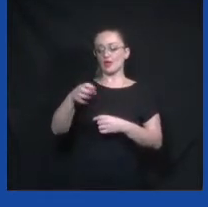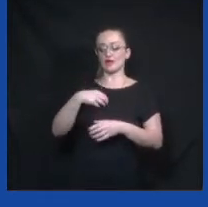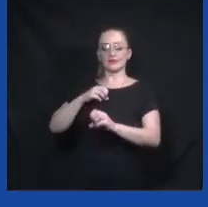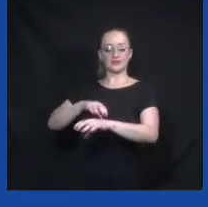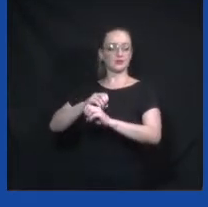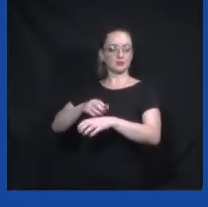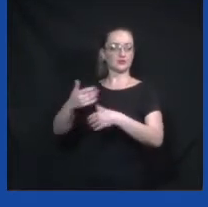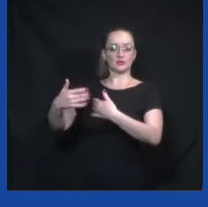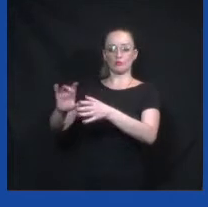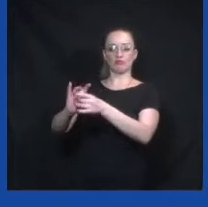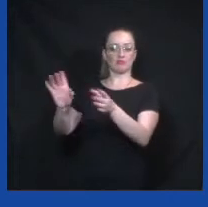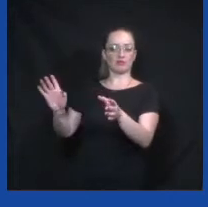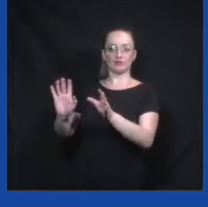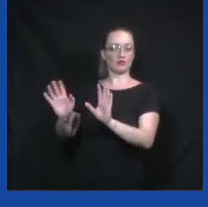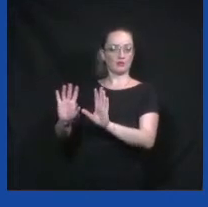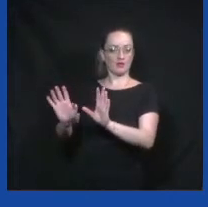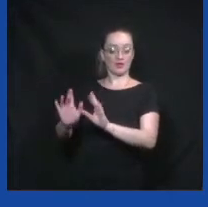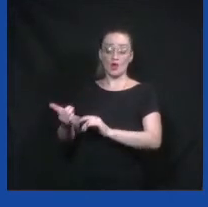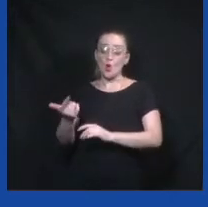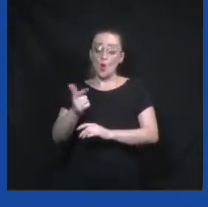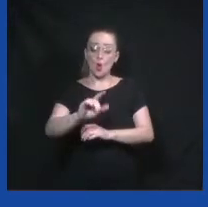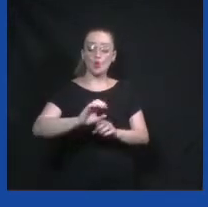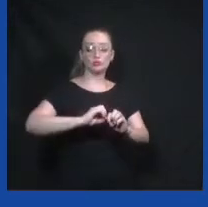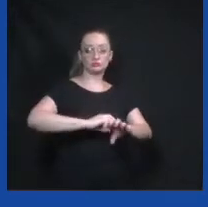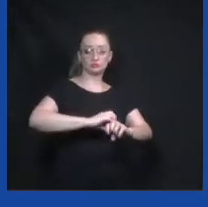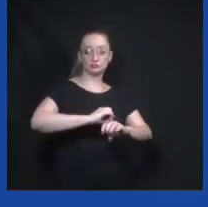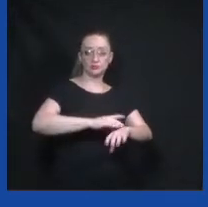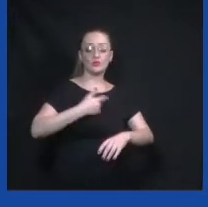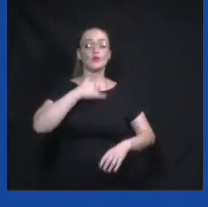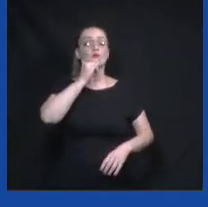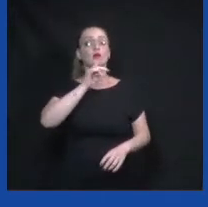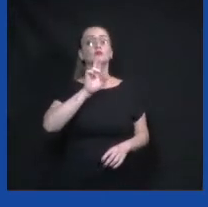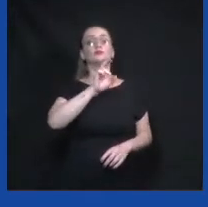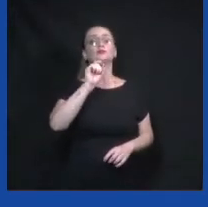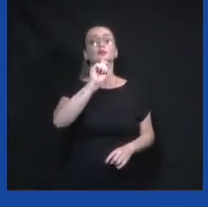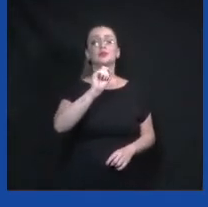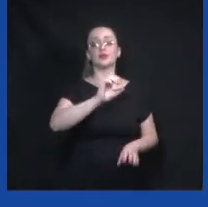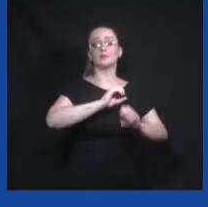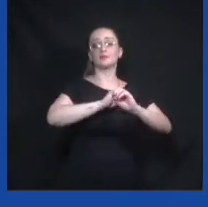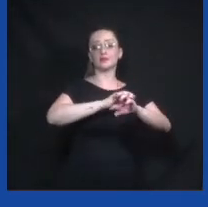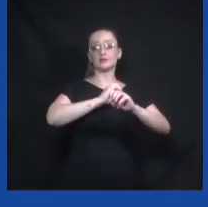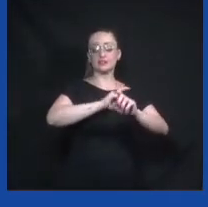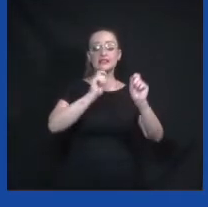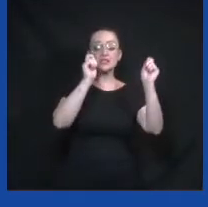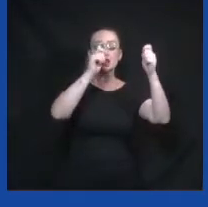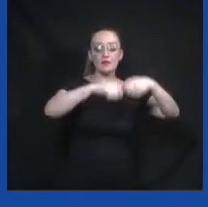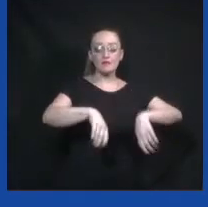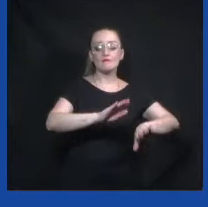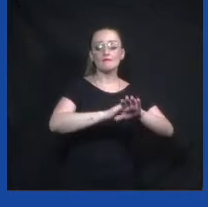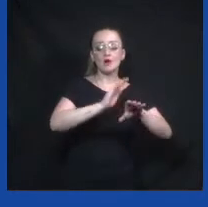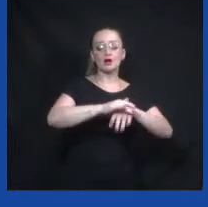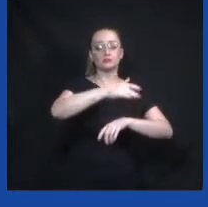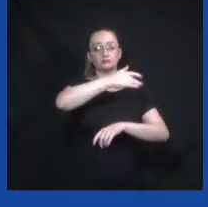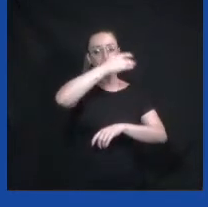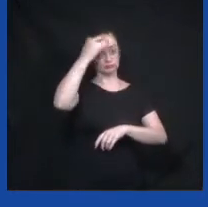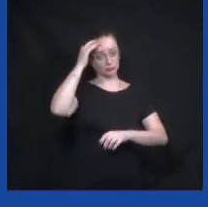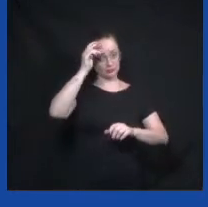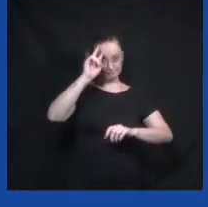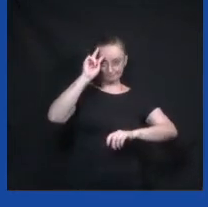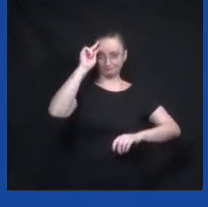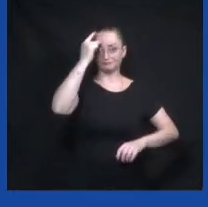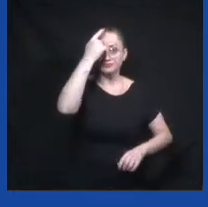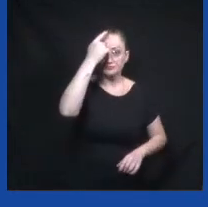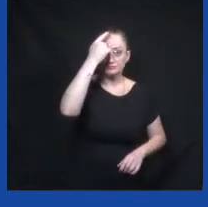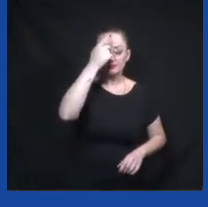está aí nas escolas que estou falando. Estou falando de uma educação capaz de fazer esta transformação. E ela